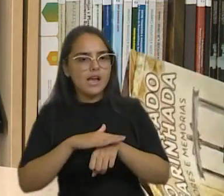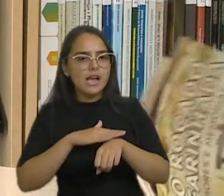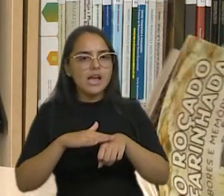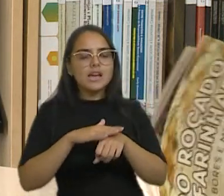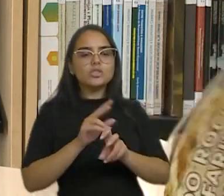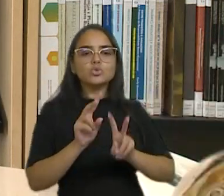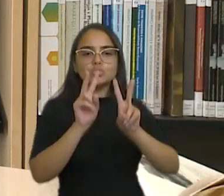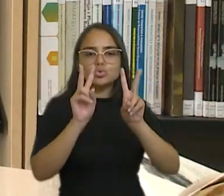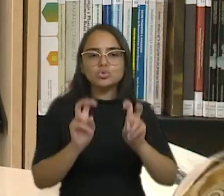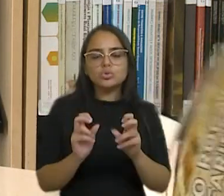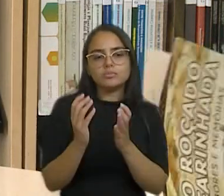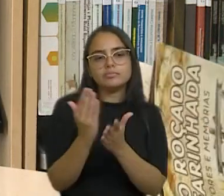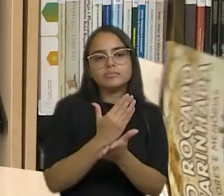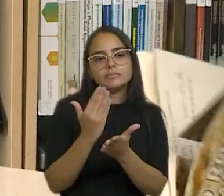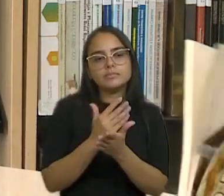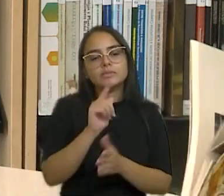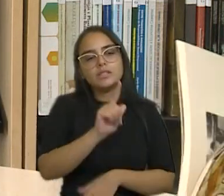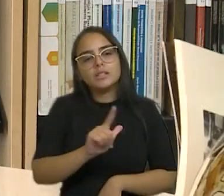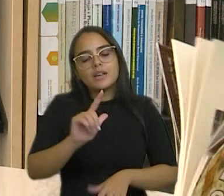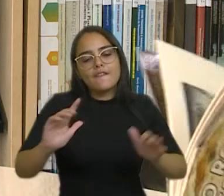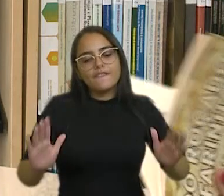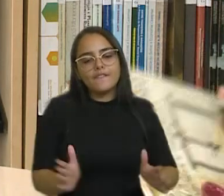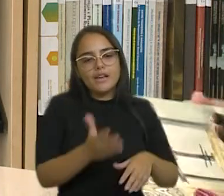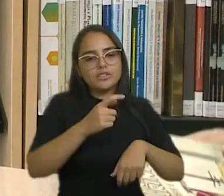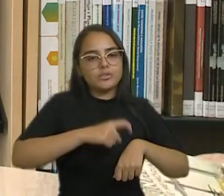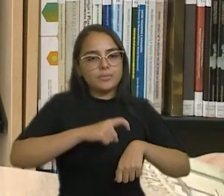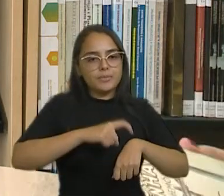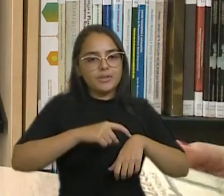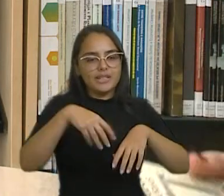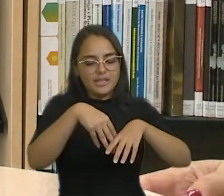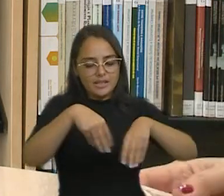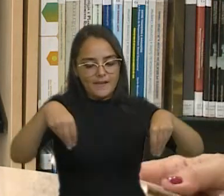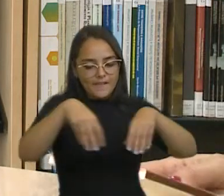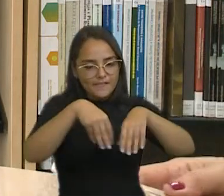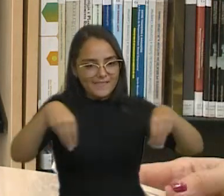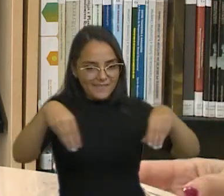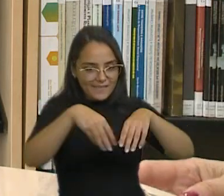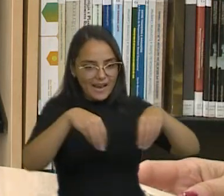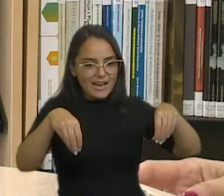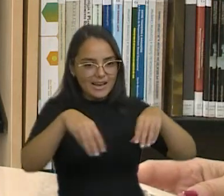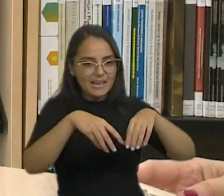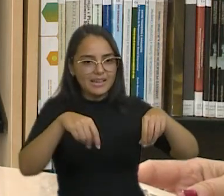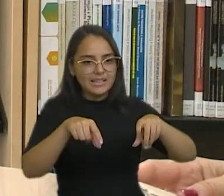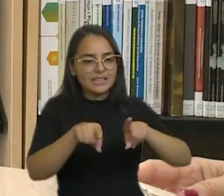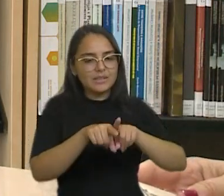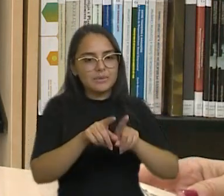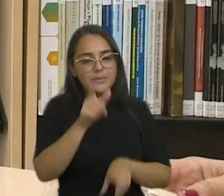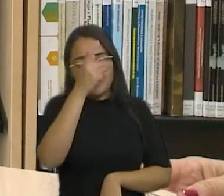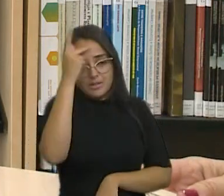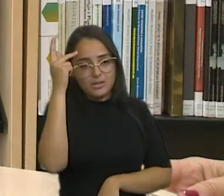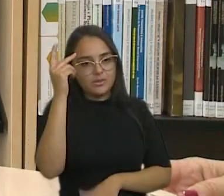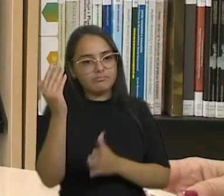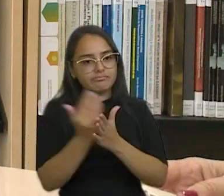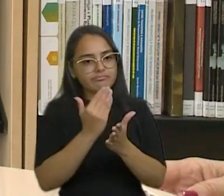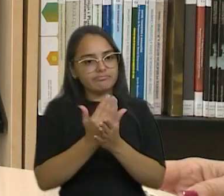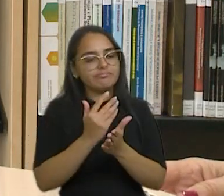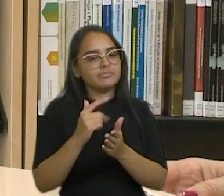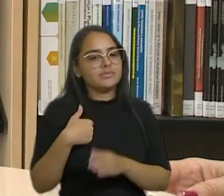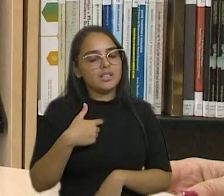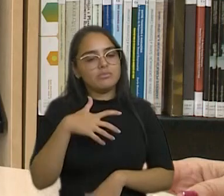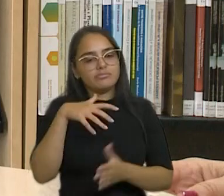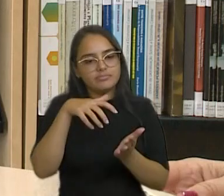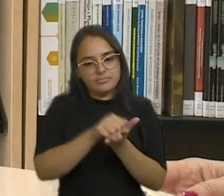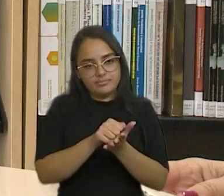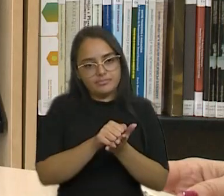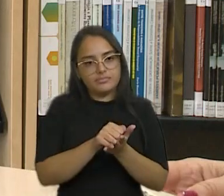conversar um pouco sobre essa grande festa, esse grande momento que é a farinhada, né, e os nossos escritos, né, que eu estou aqui